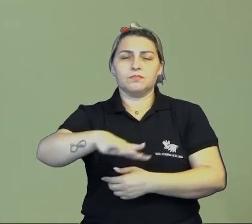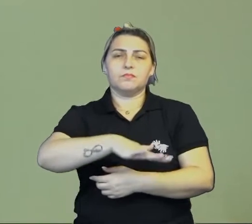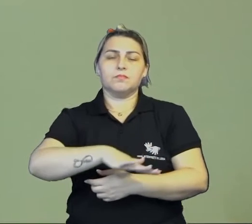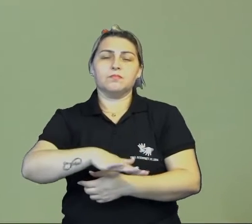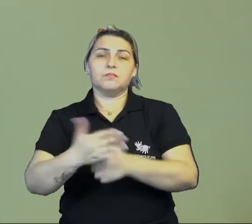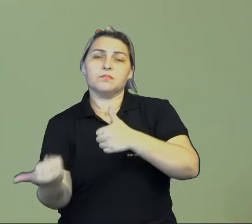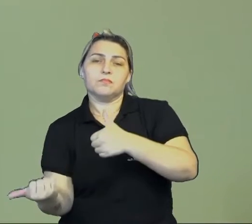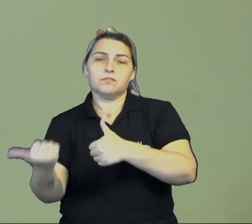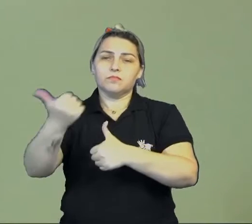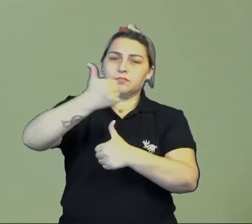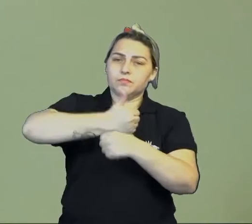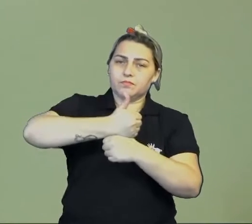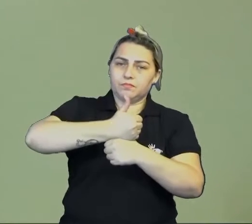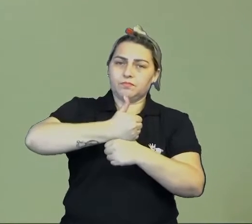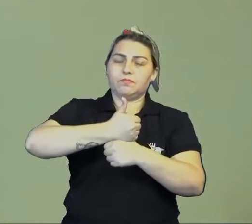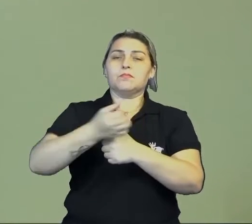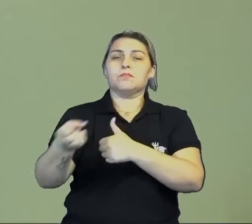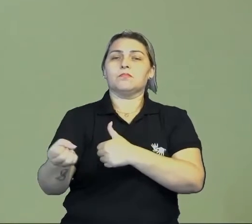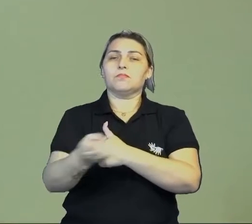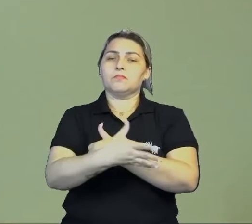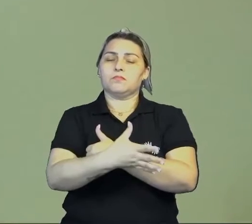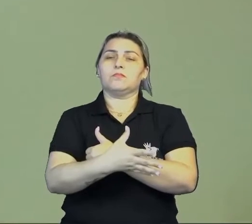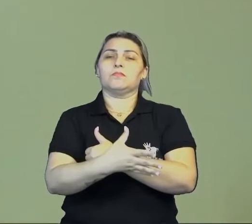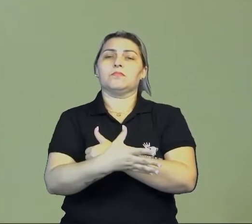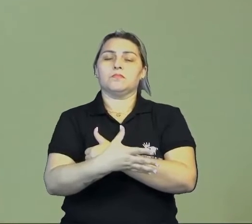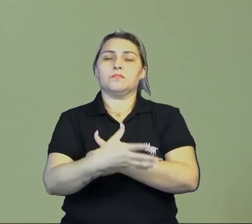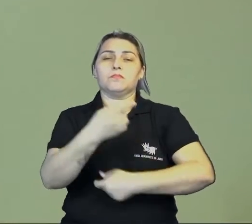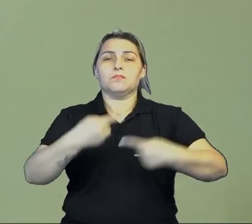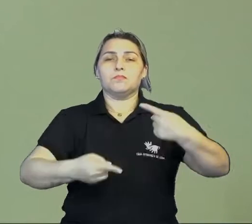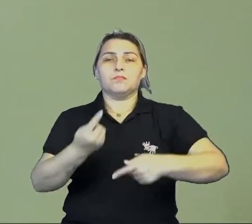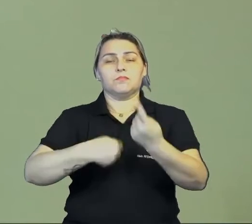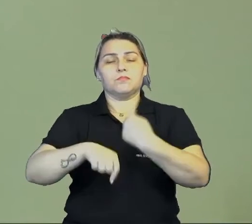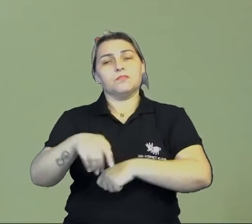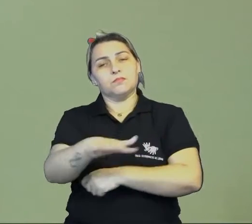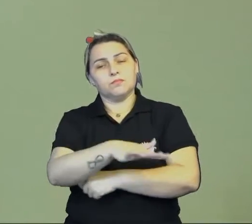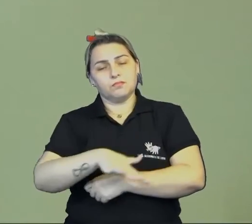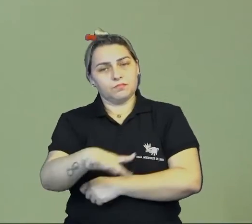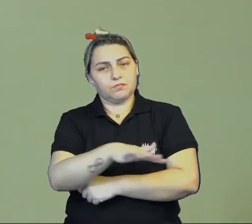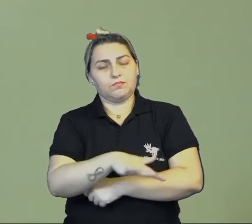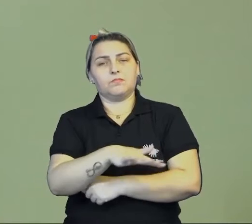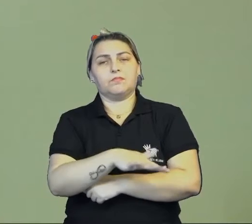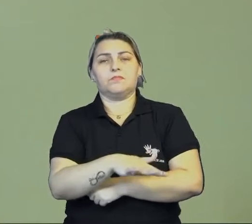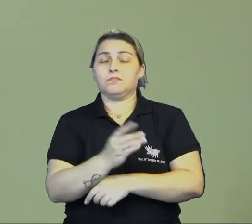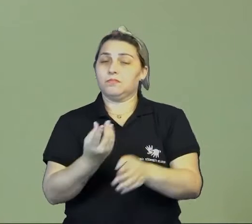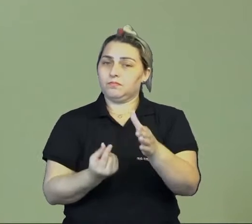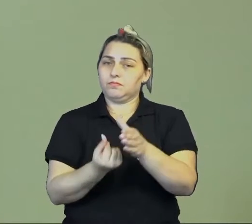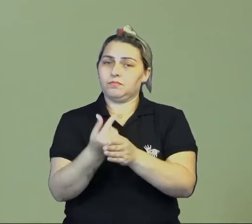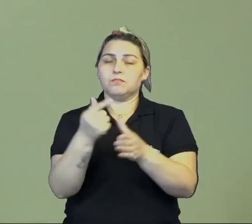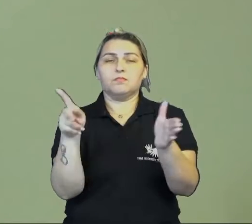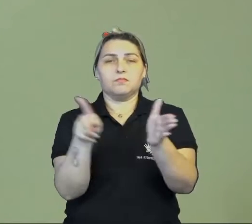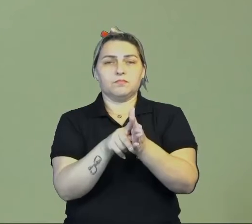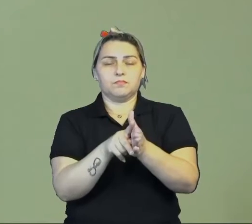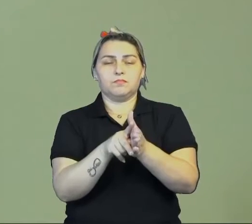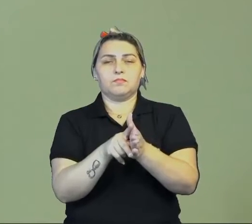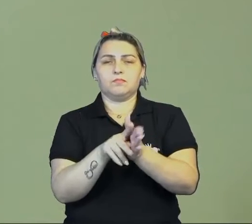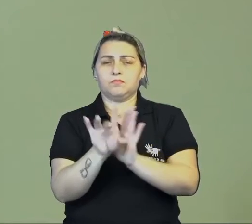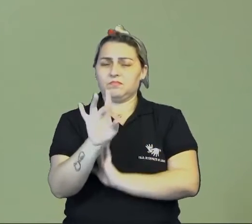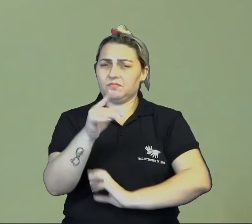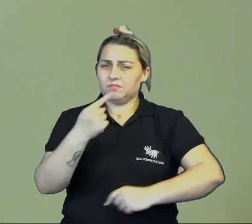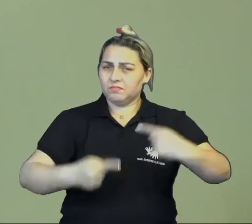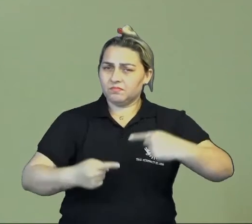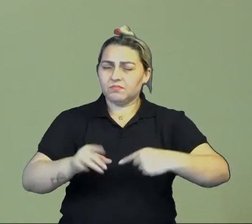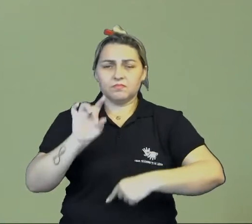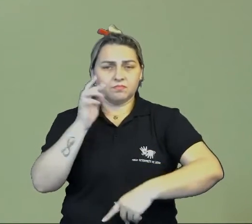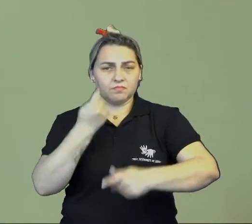foi substituído por uma nova realidade política, econômica e social, que é justamente o capitalismo. Agora, só política,